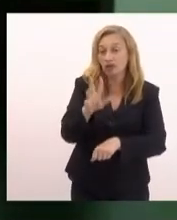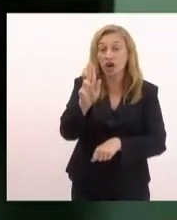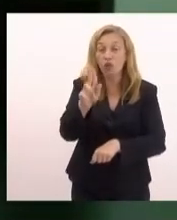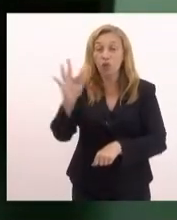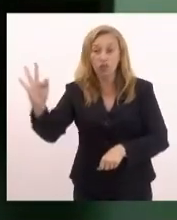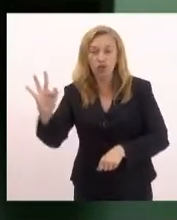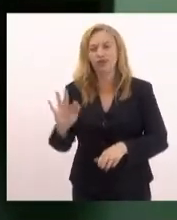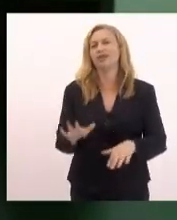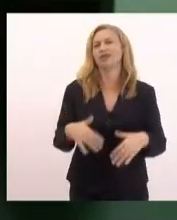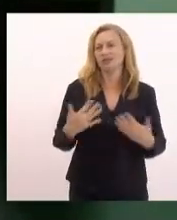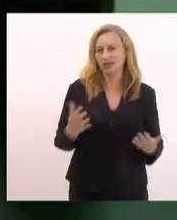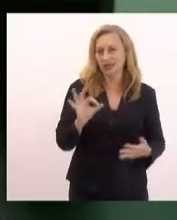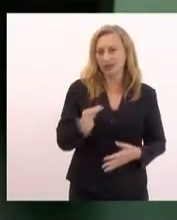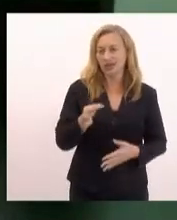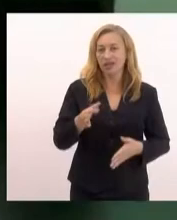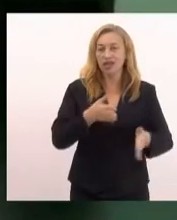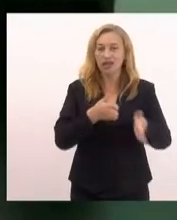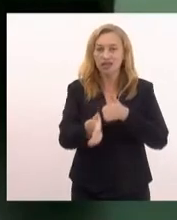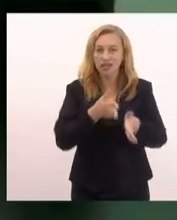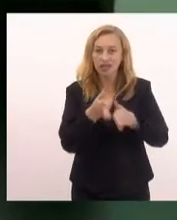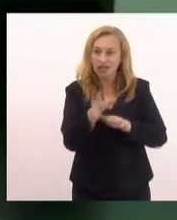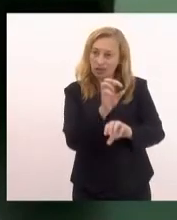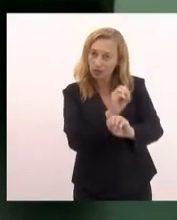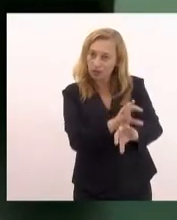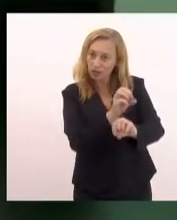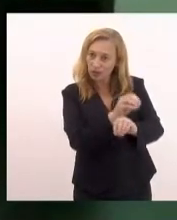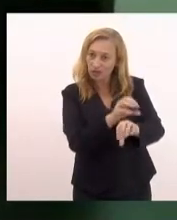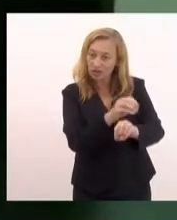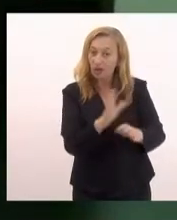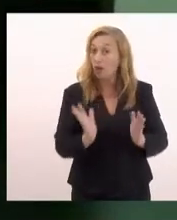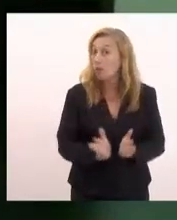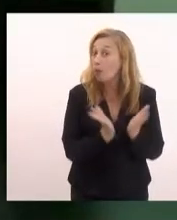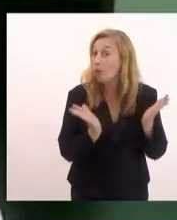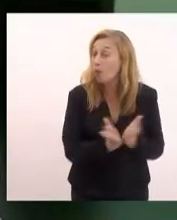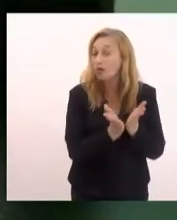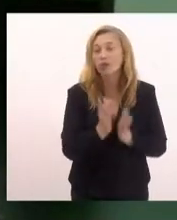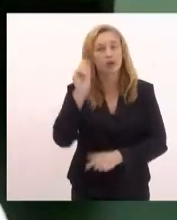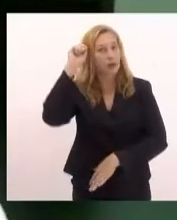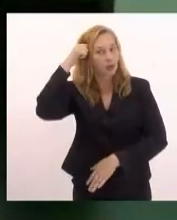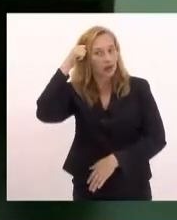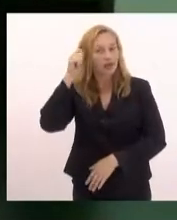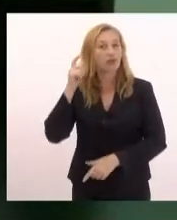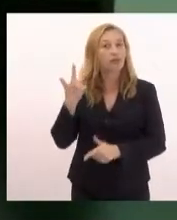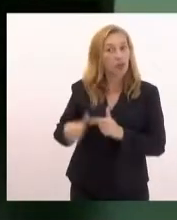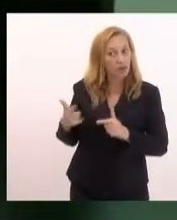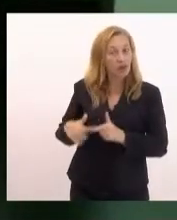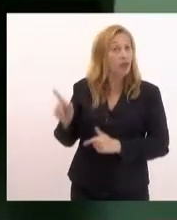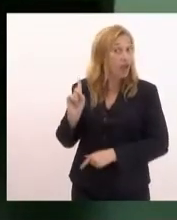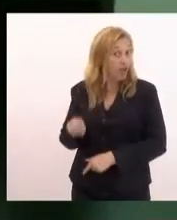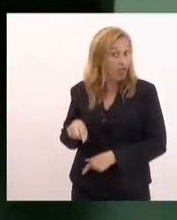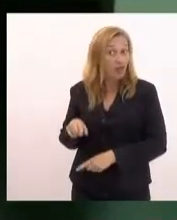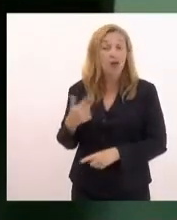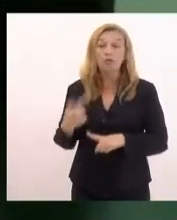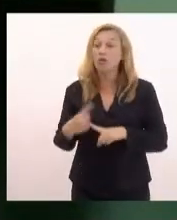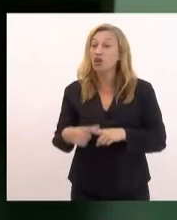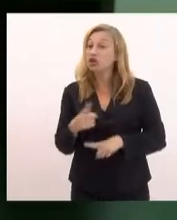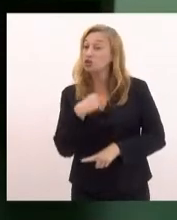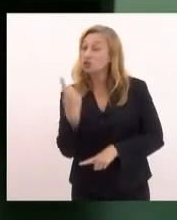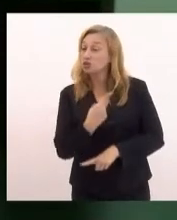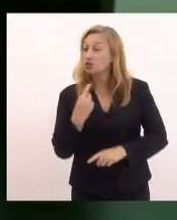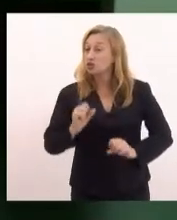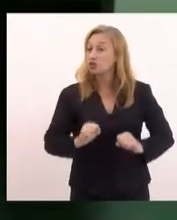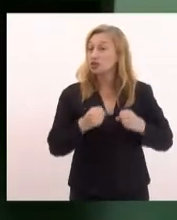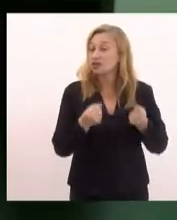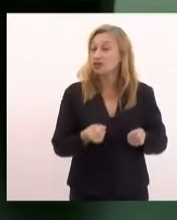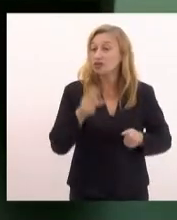E, claro, dá acesso à educação. A gente pobre e a gente preta é um problema, porque somos nós que defendemos os